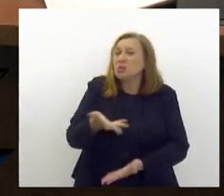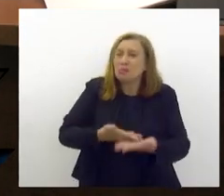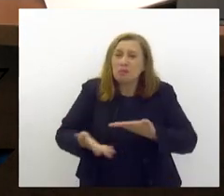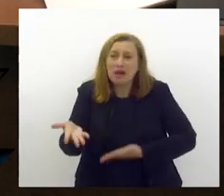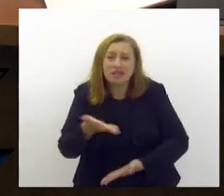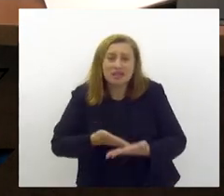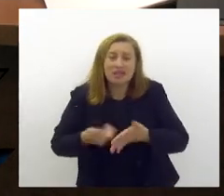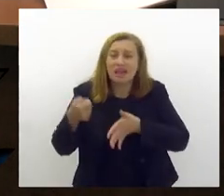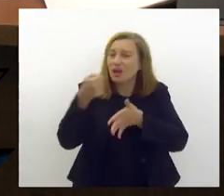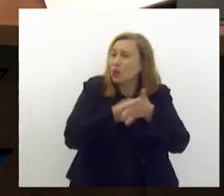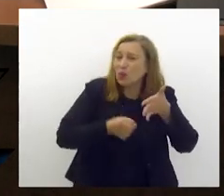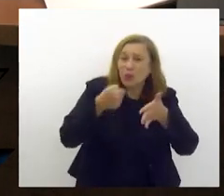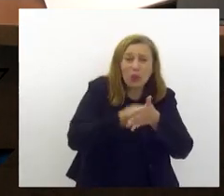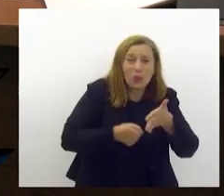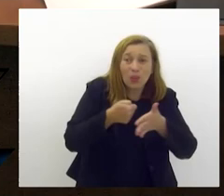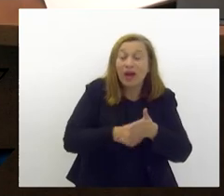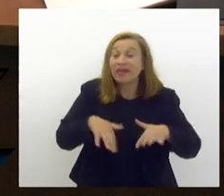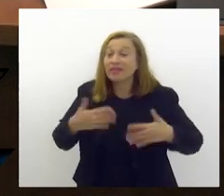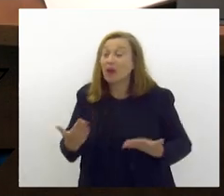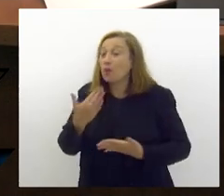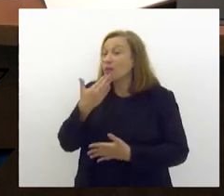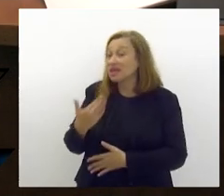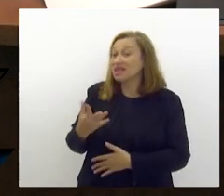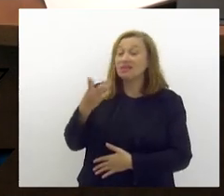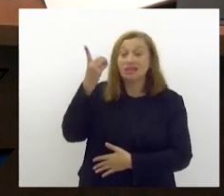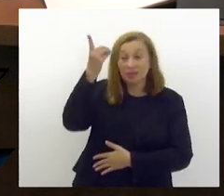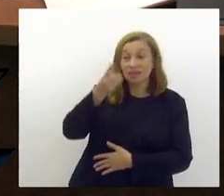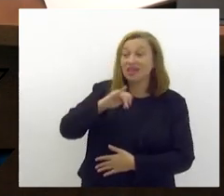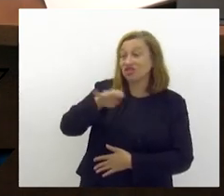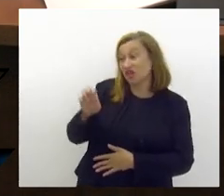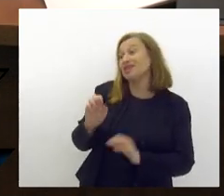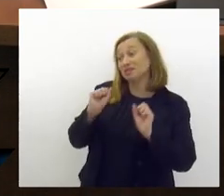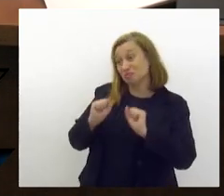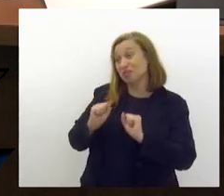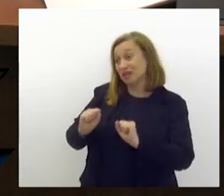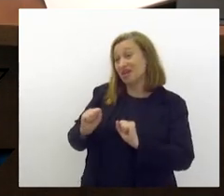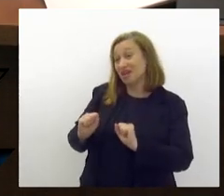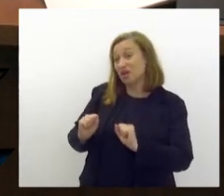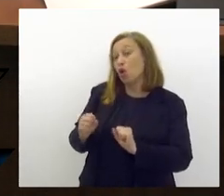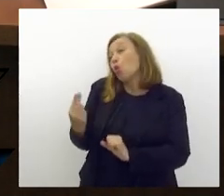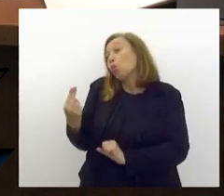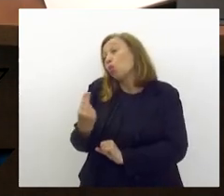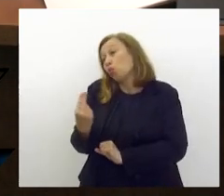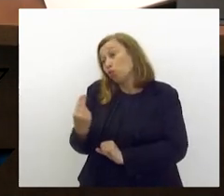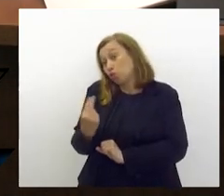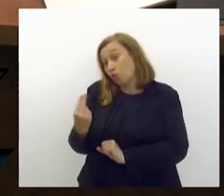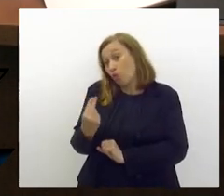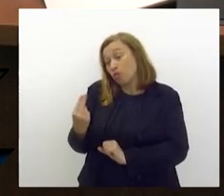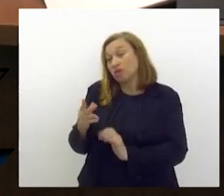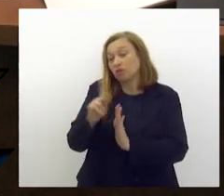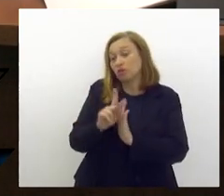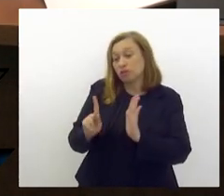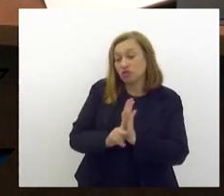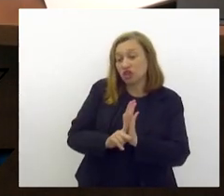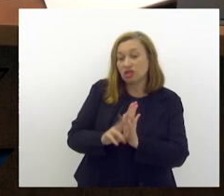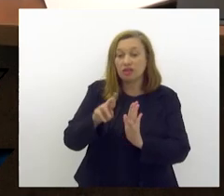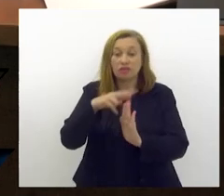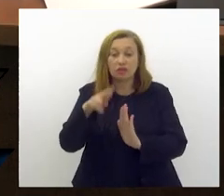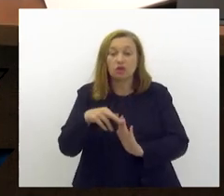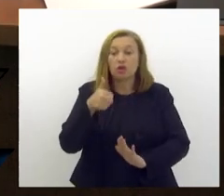partilhar lutas. Então, eu gostaria de pedir ao deputado Jairi, se possível, se me concedesse coautoria no projeto de